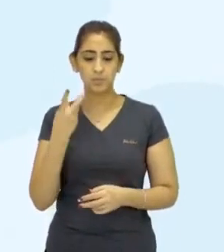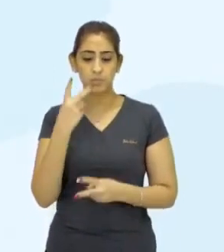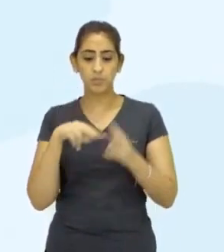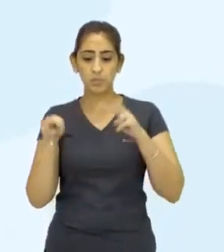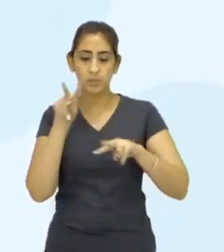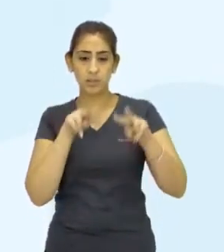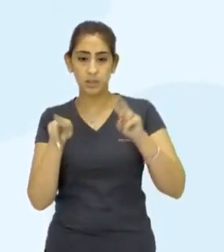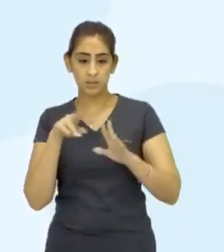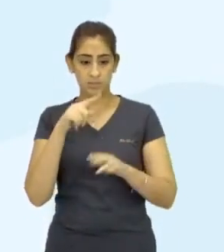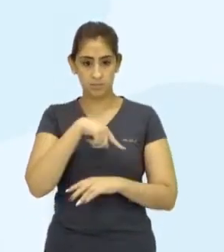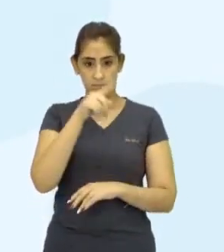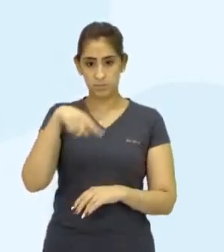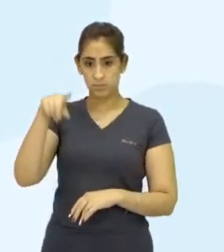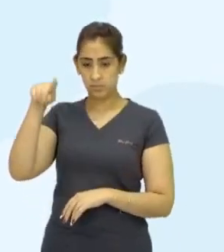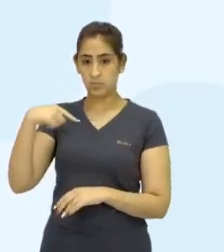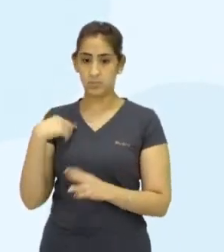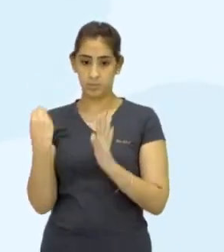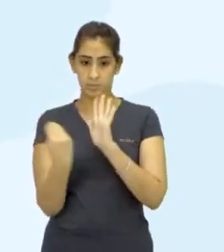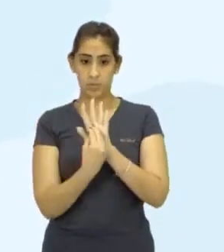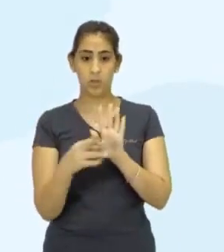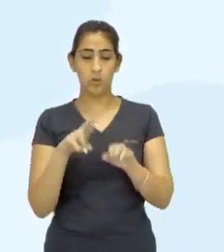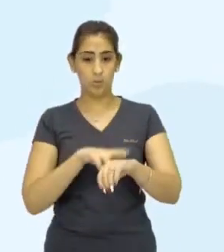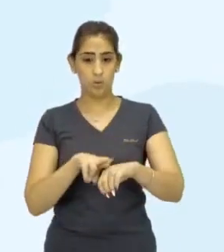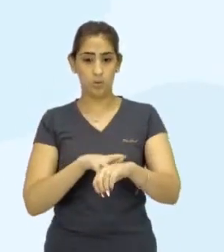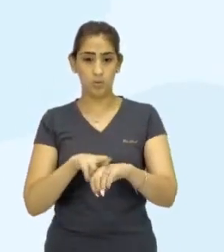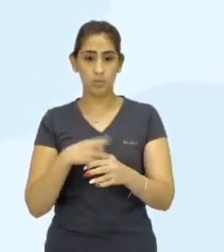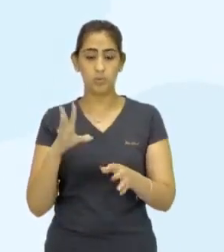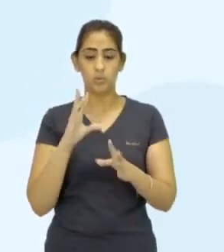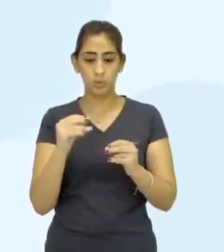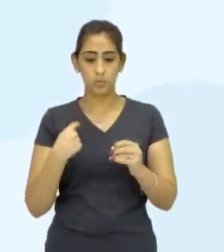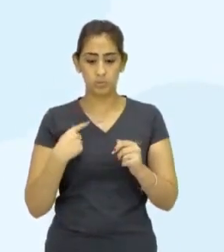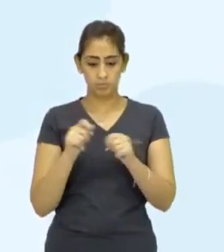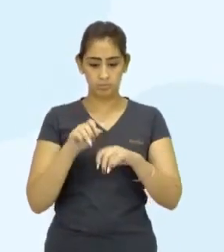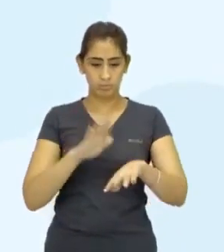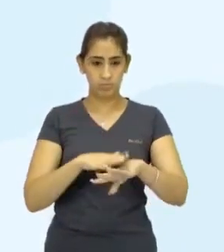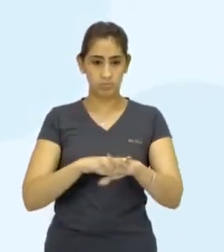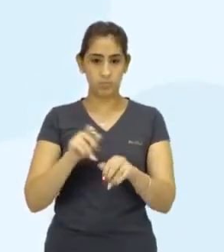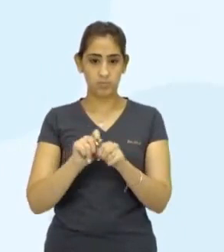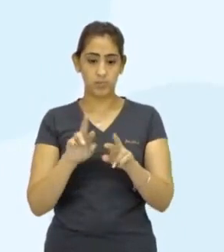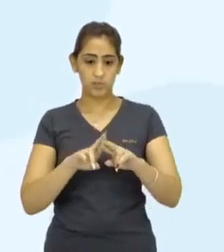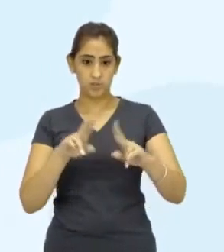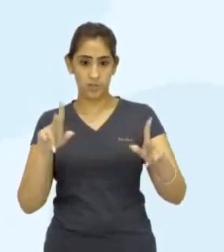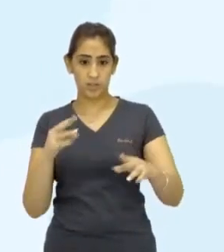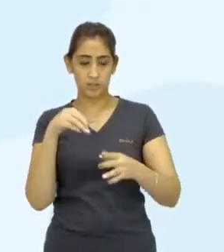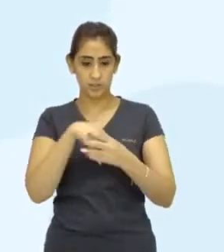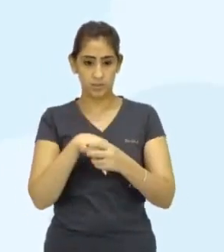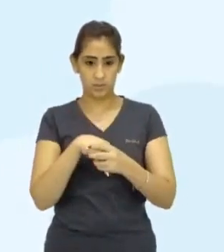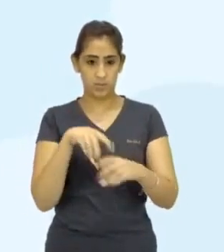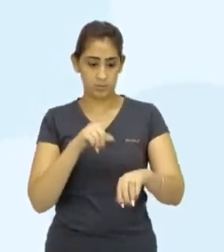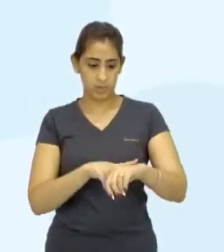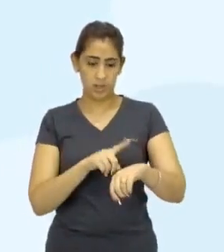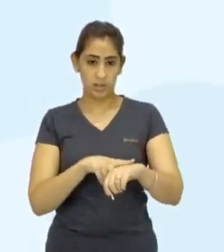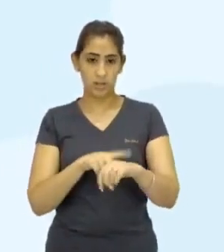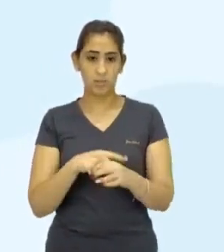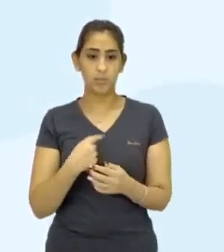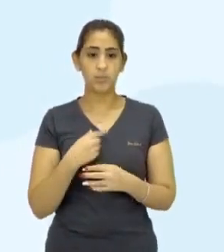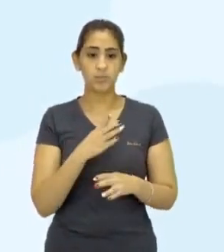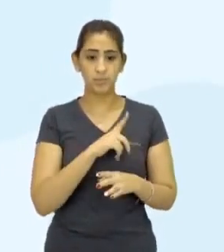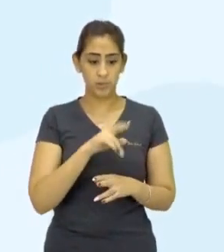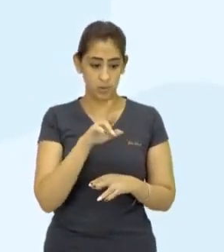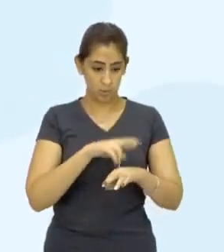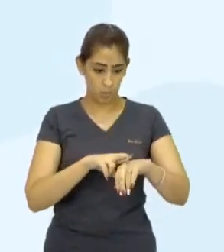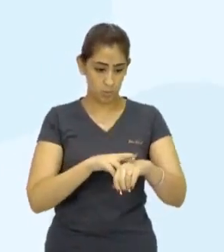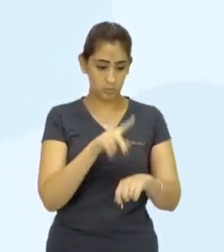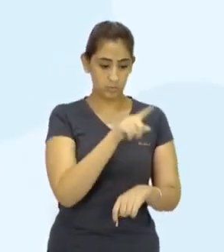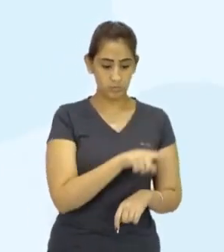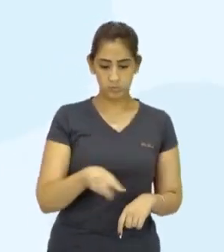que eu marquei em roxo toda vez, todo o caminho que a gente fazia, toda a diferença no tempo. Então, o tempo estava passando aí de roxo de 2 em